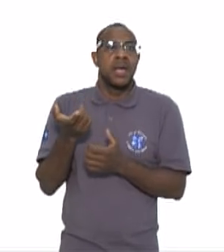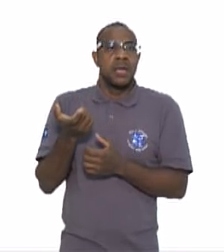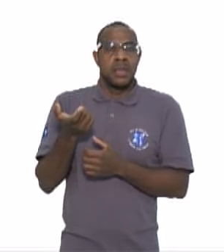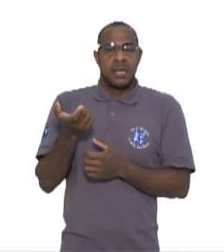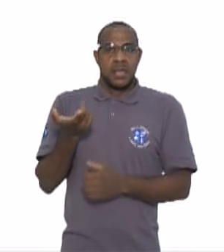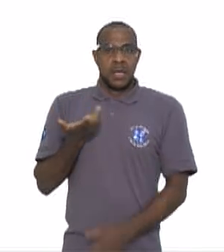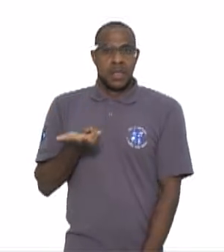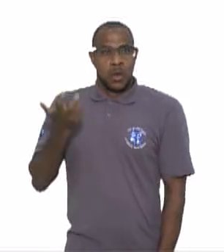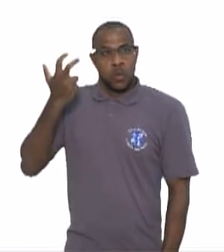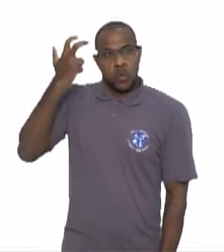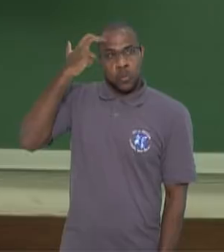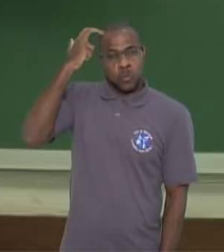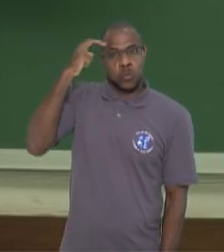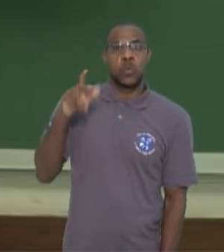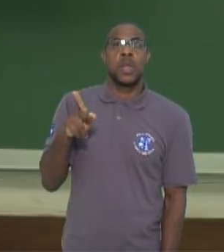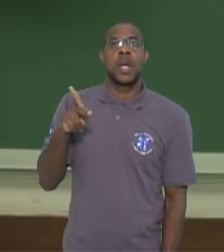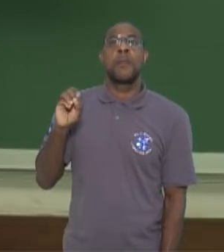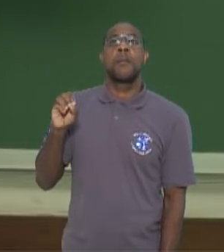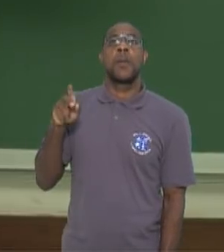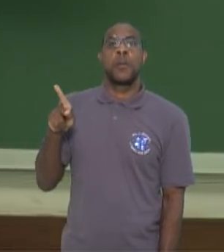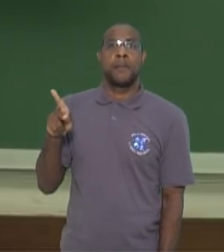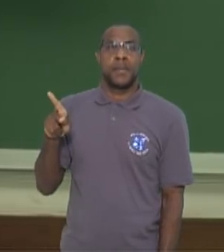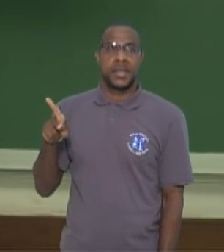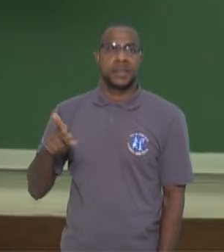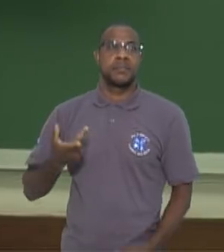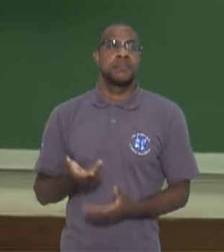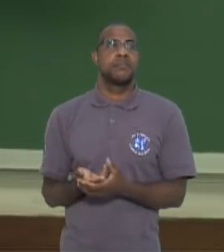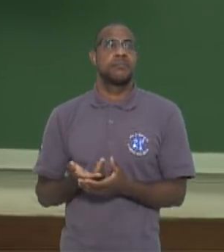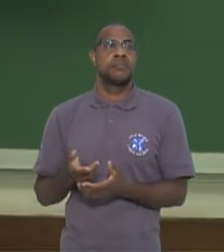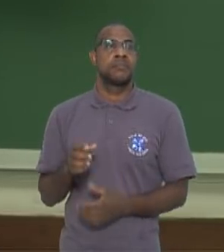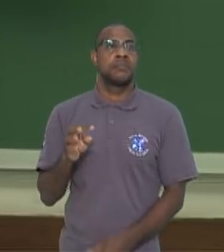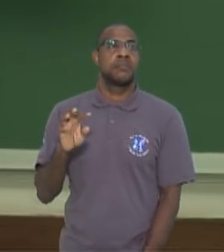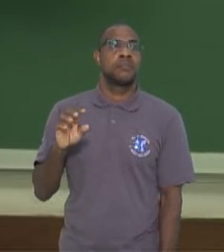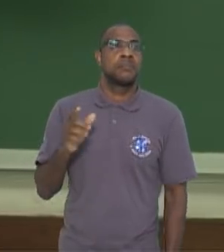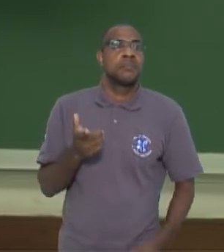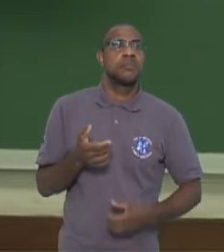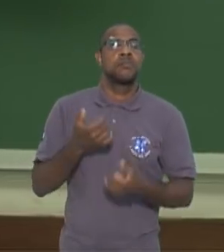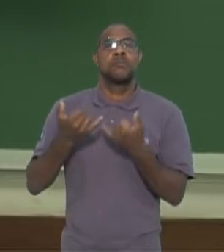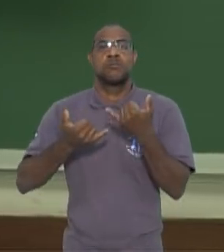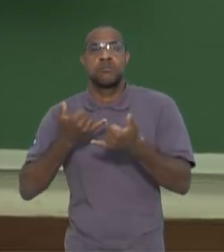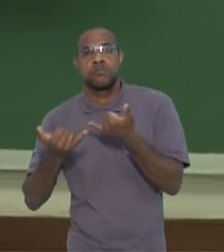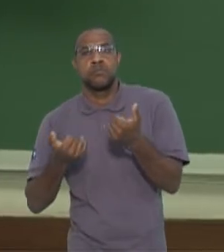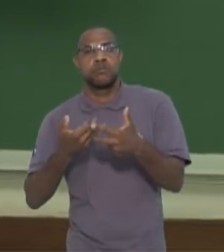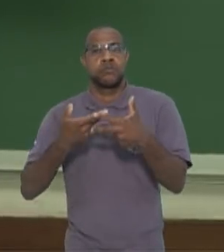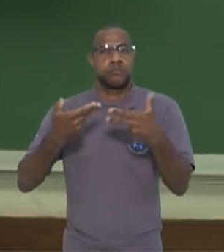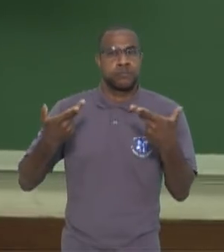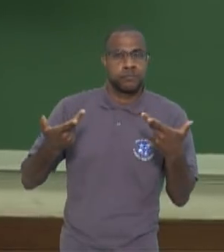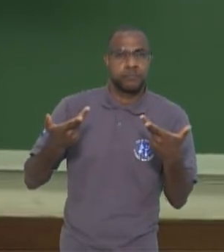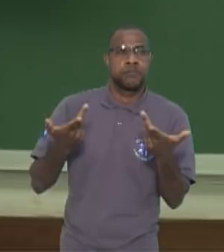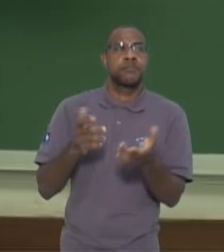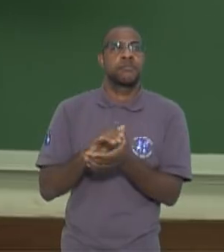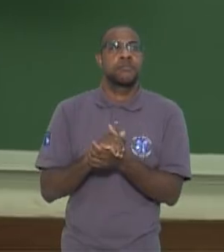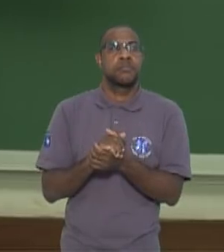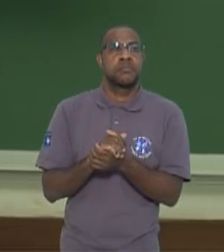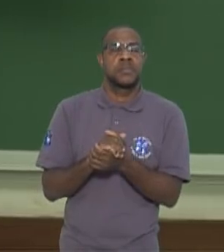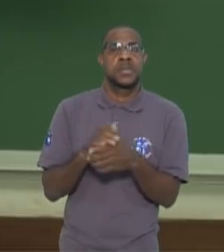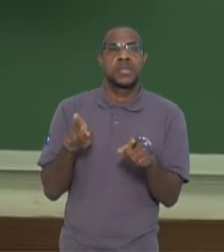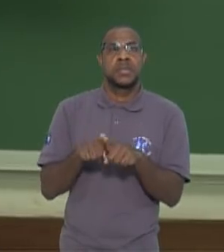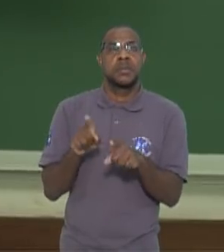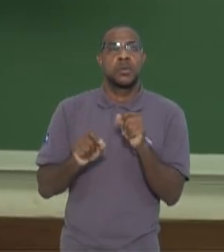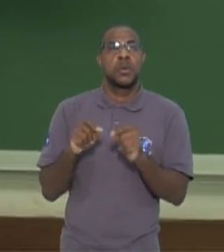relacionar esse objeto, que são as Toy Arts, tem muito a ver com brinquedos, com arte, com o tridimensional e também com a cultura